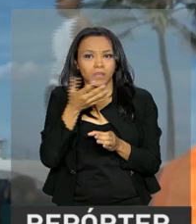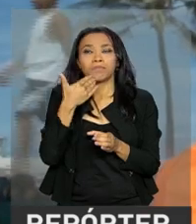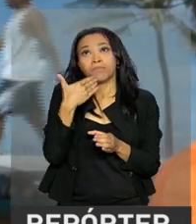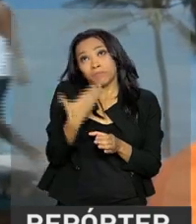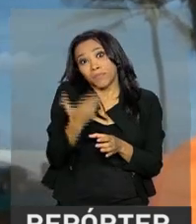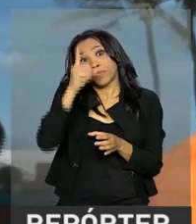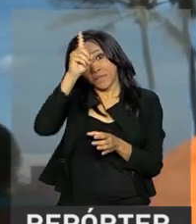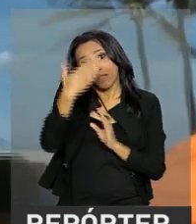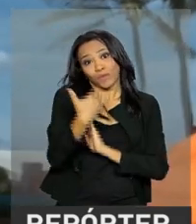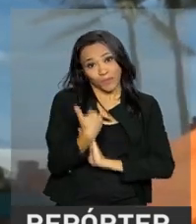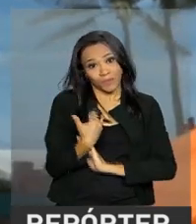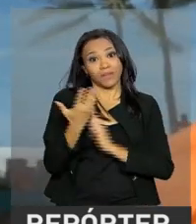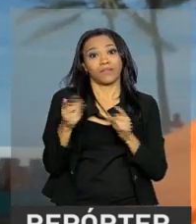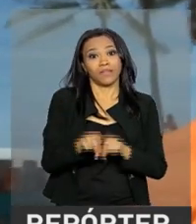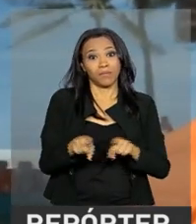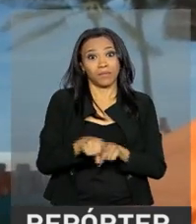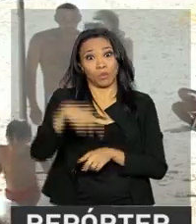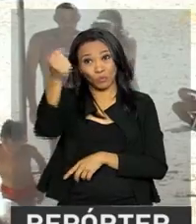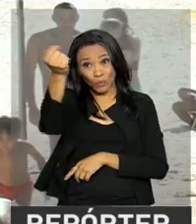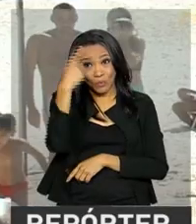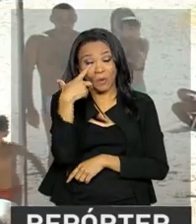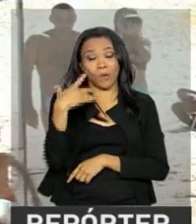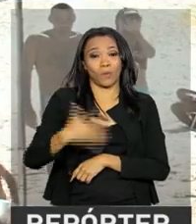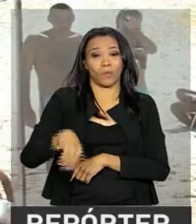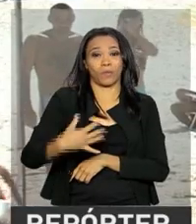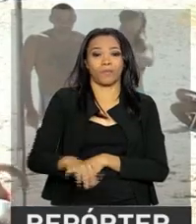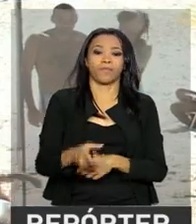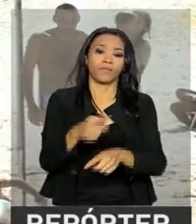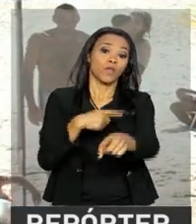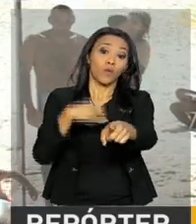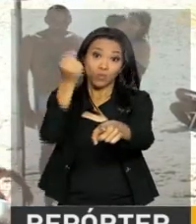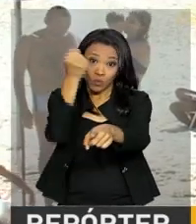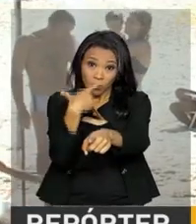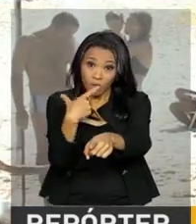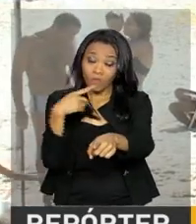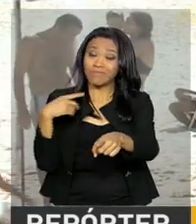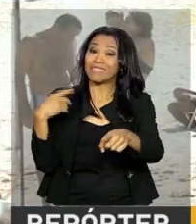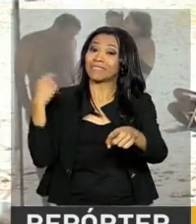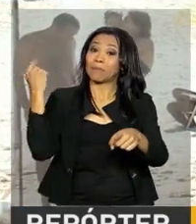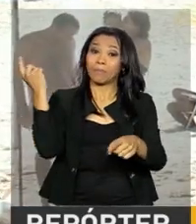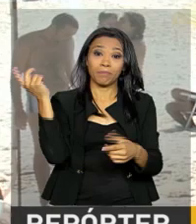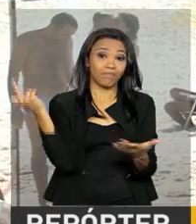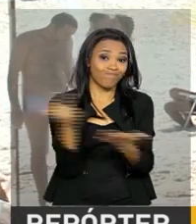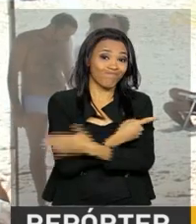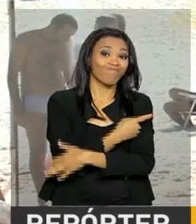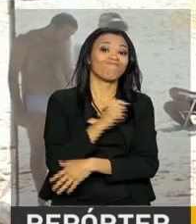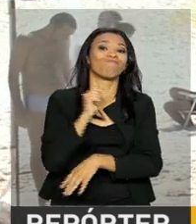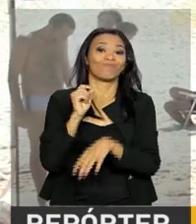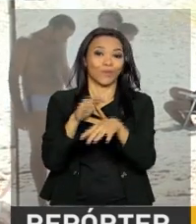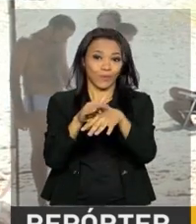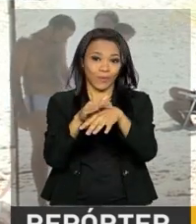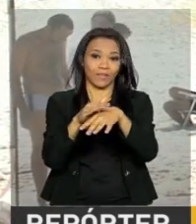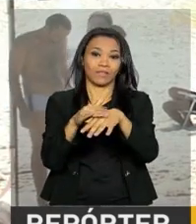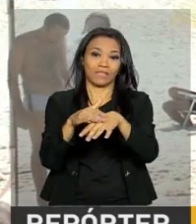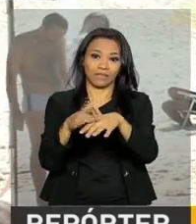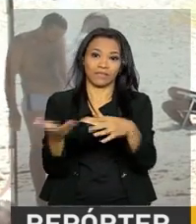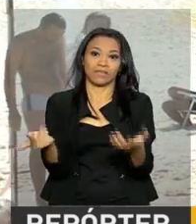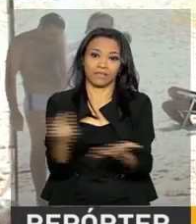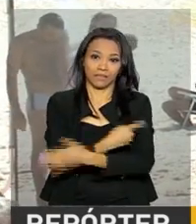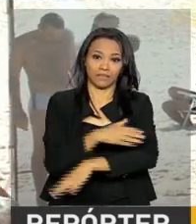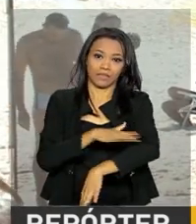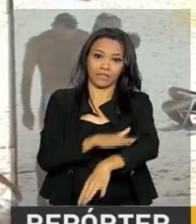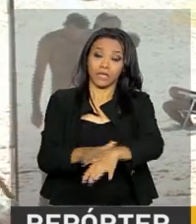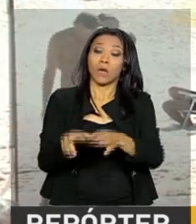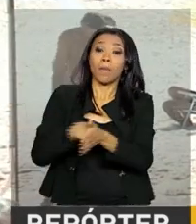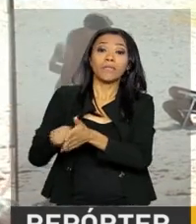para ajudar, né? Porque o sol... O excesso de sol é a principal causa de doenças de pele. E uma pesquisa da